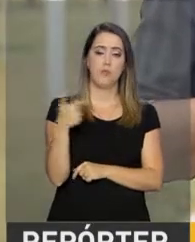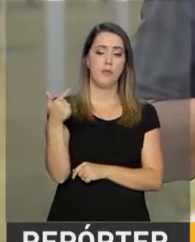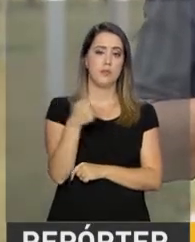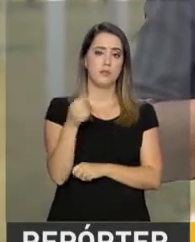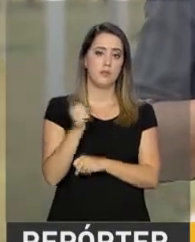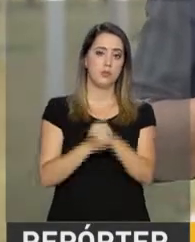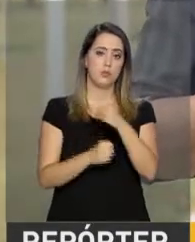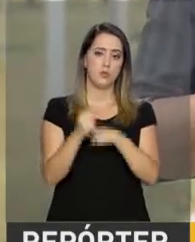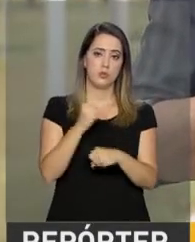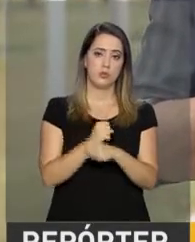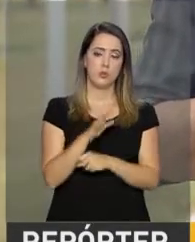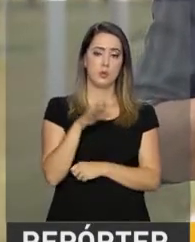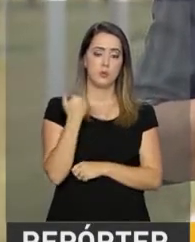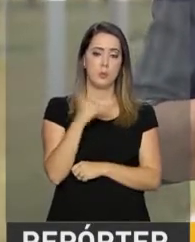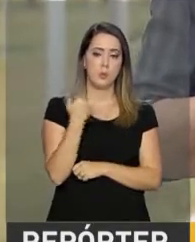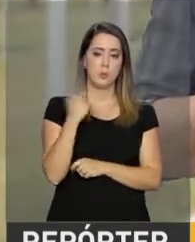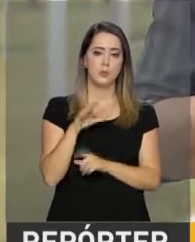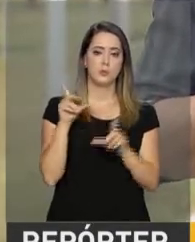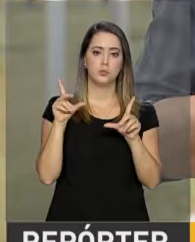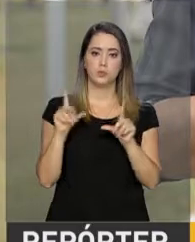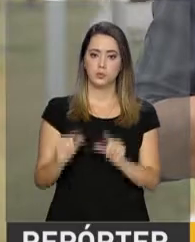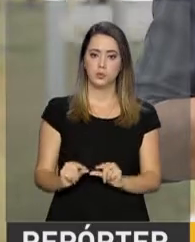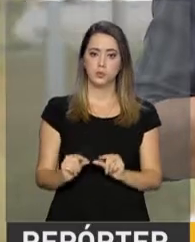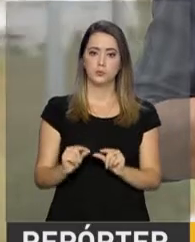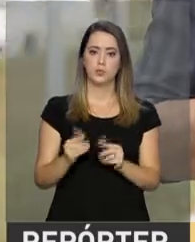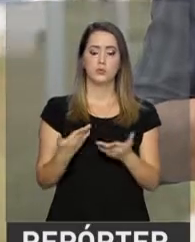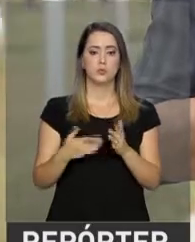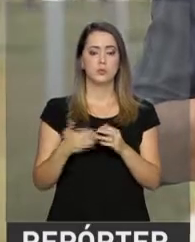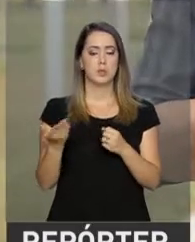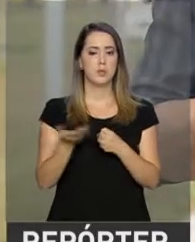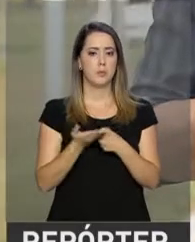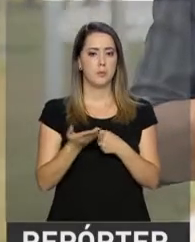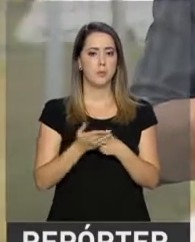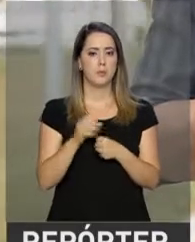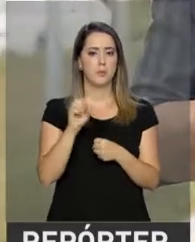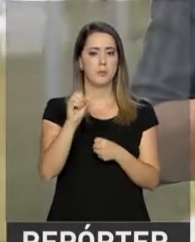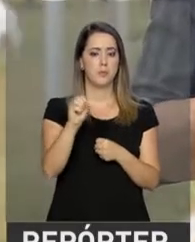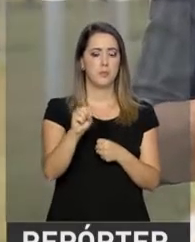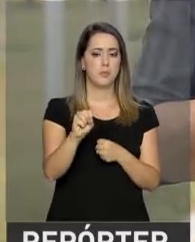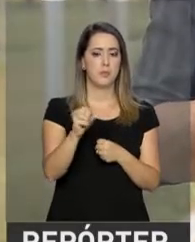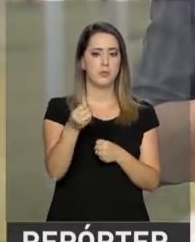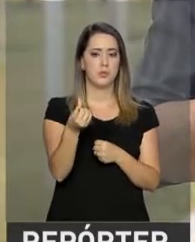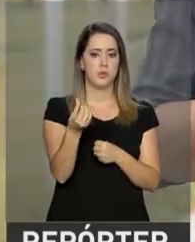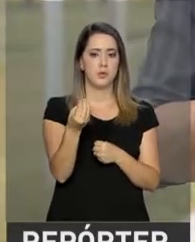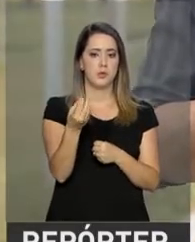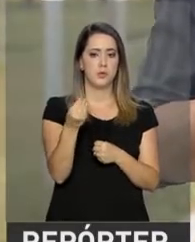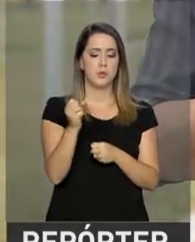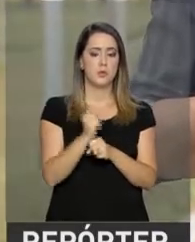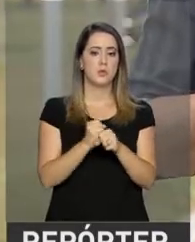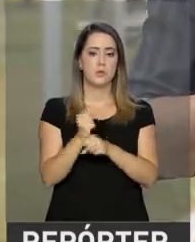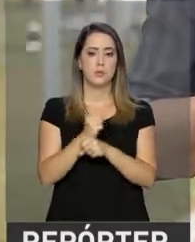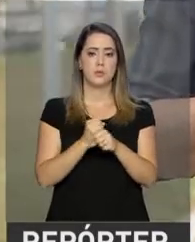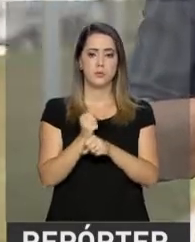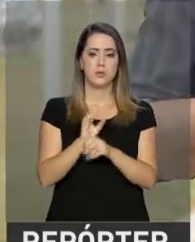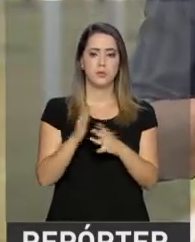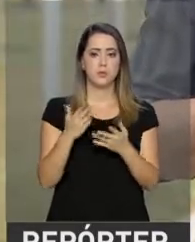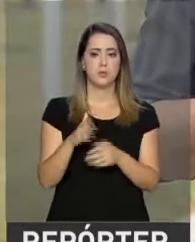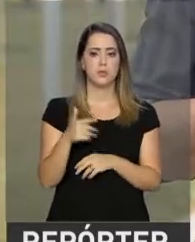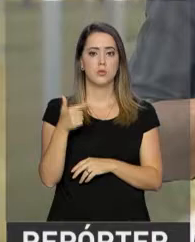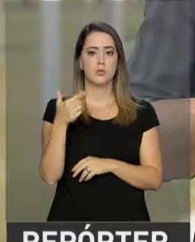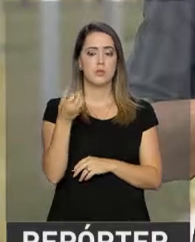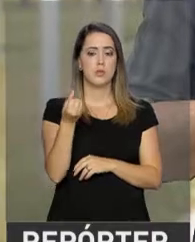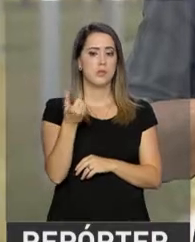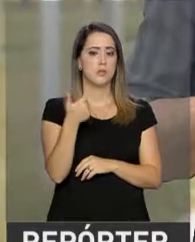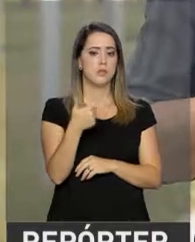número de mortes no trânsito vêm caindo passou de uma média de oito mil e 600 por ano em 2012 para cerca de